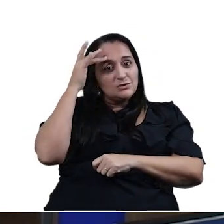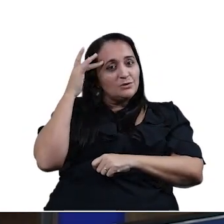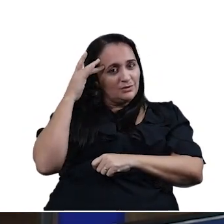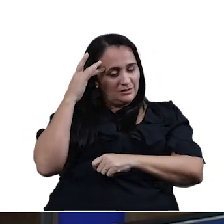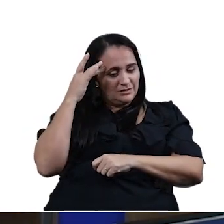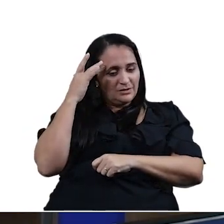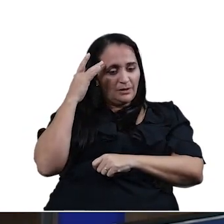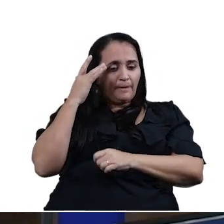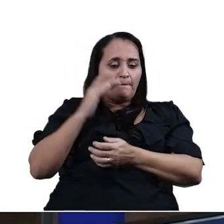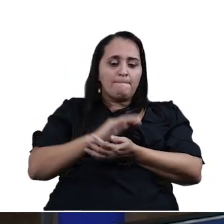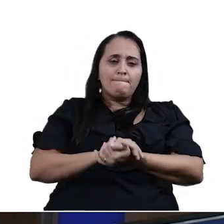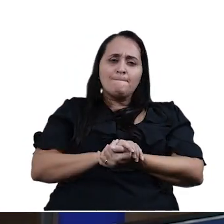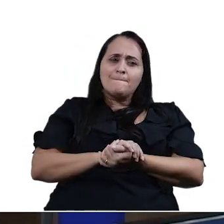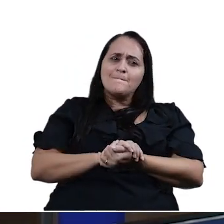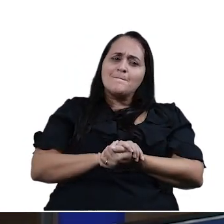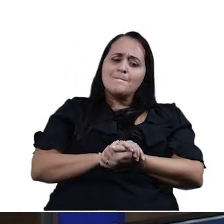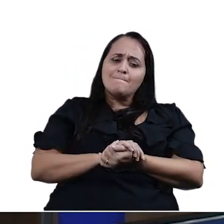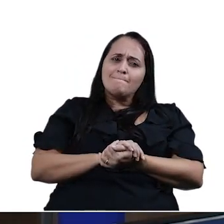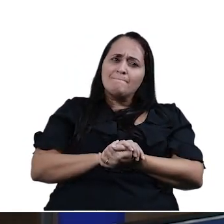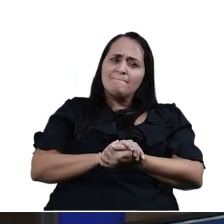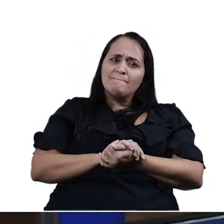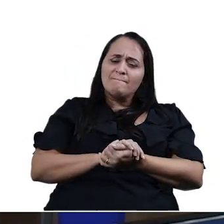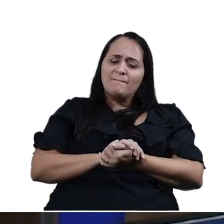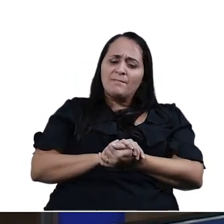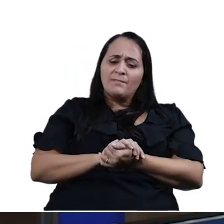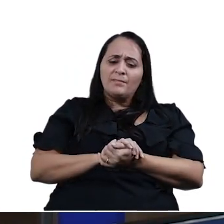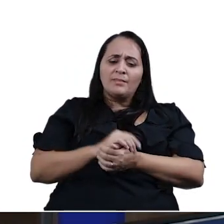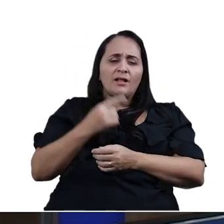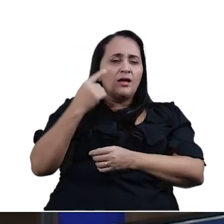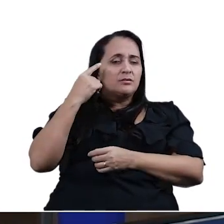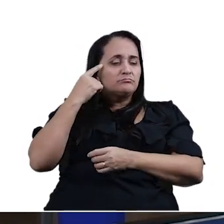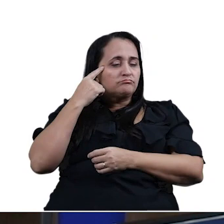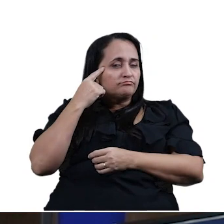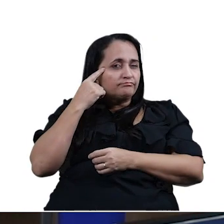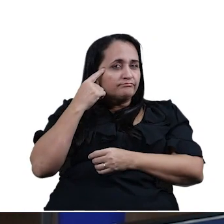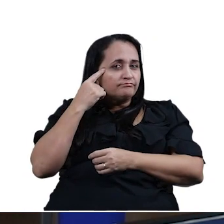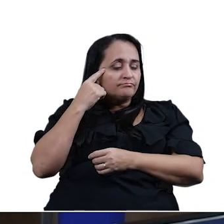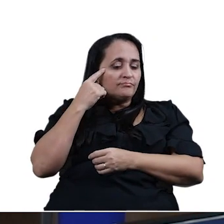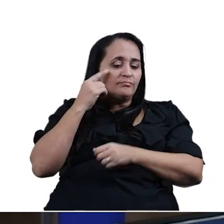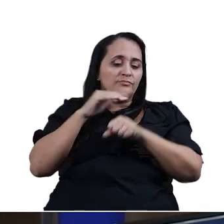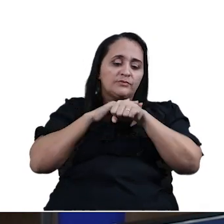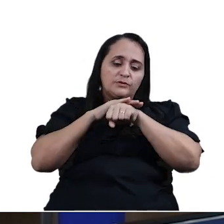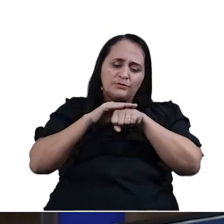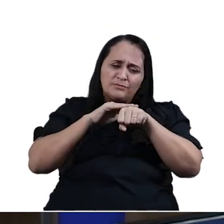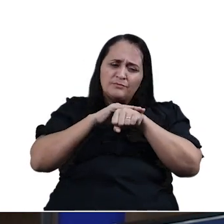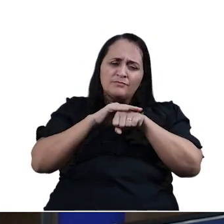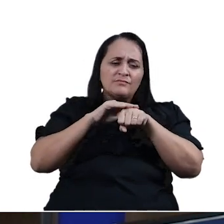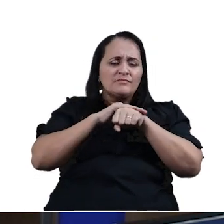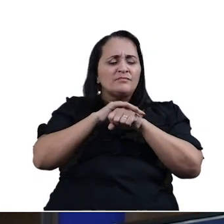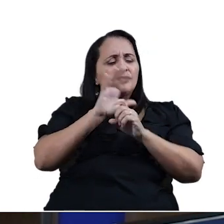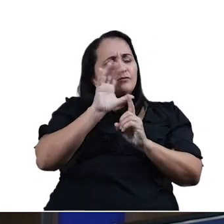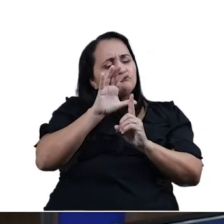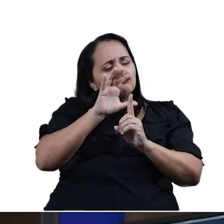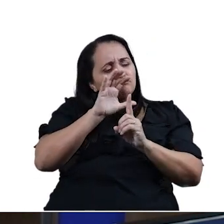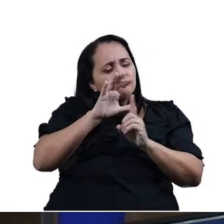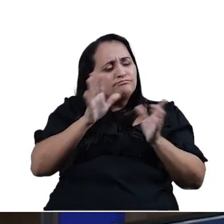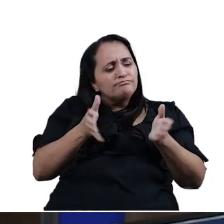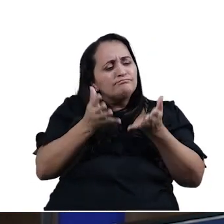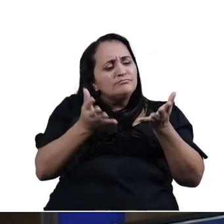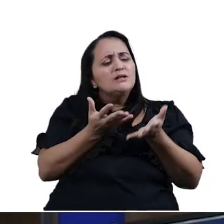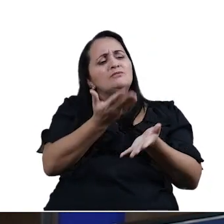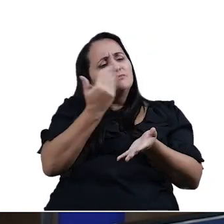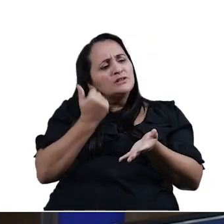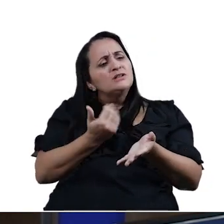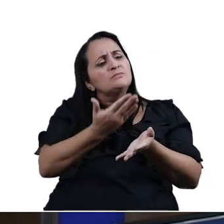10 pessoas. Aí eles fizeram um trabalho de convencimento